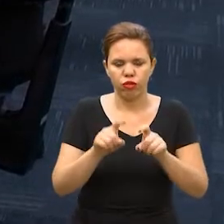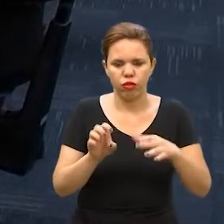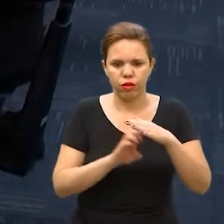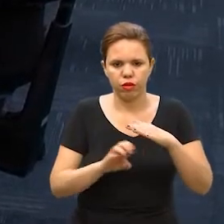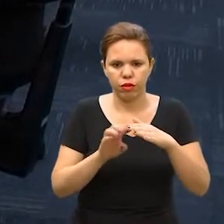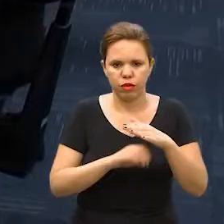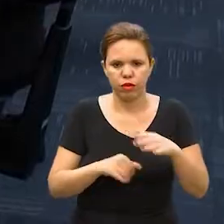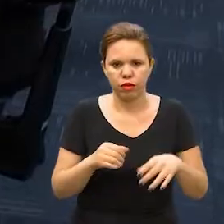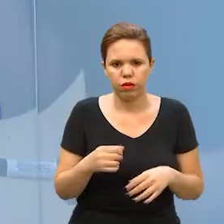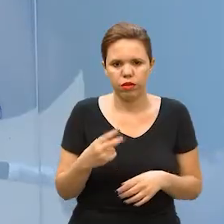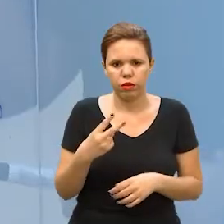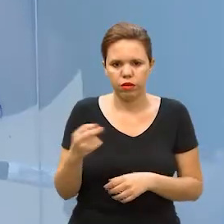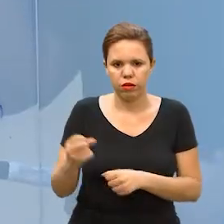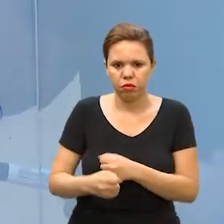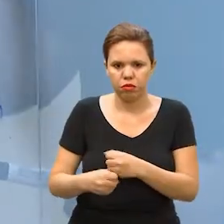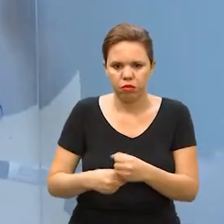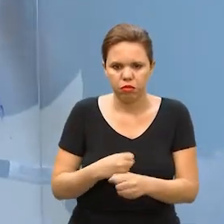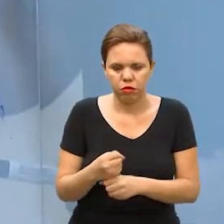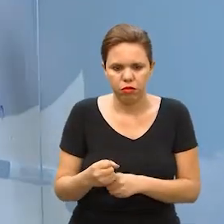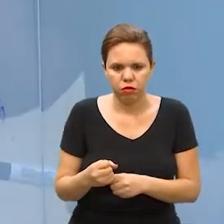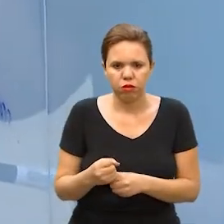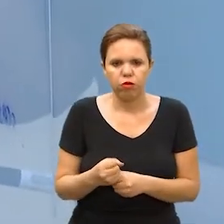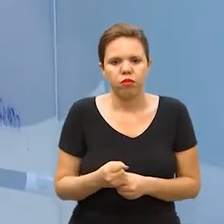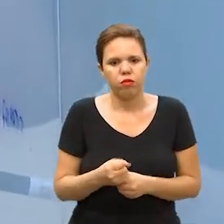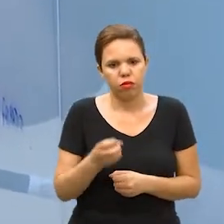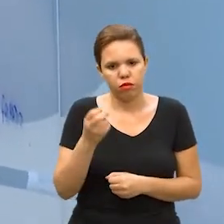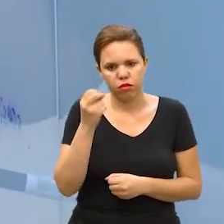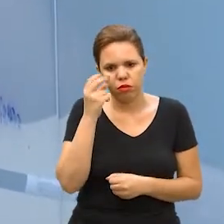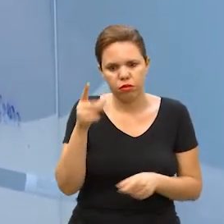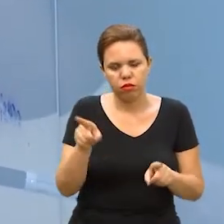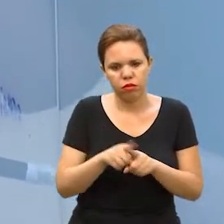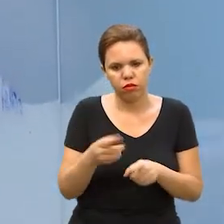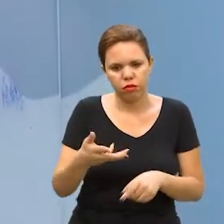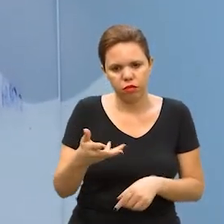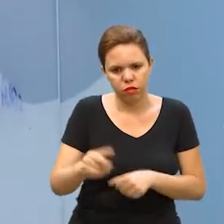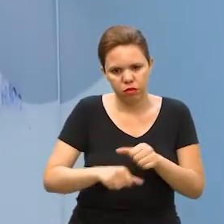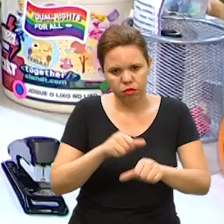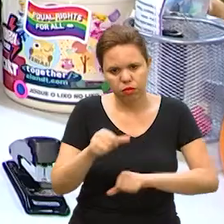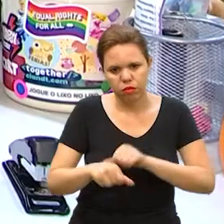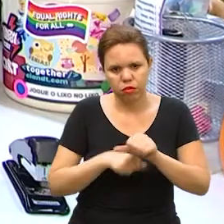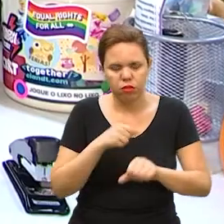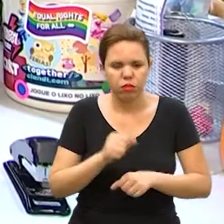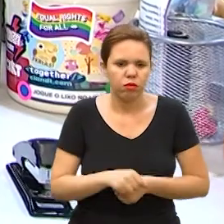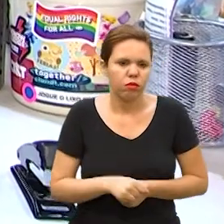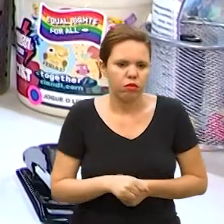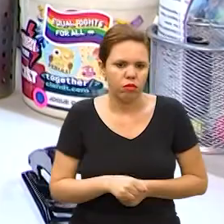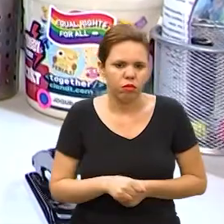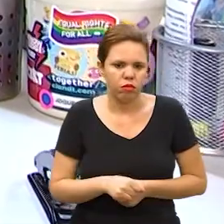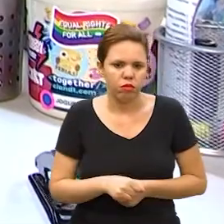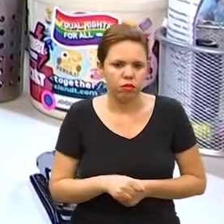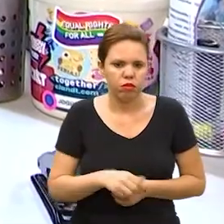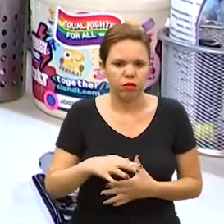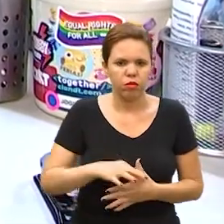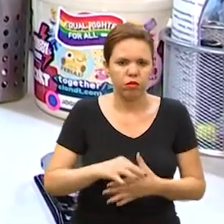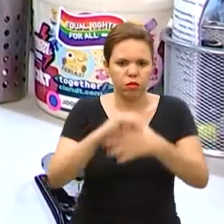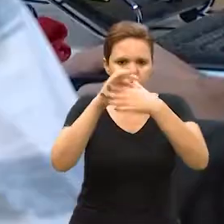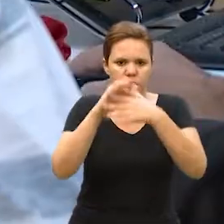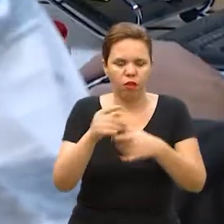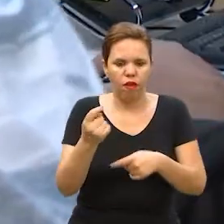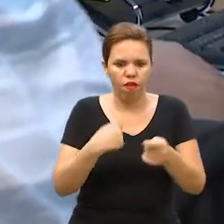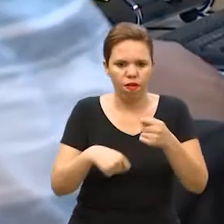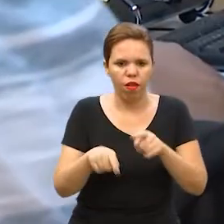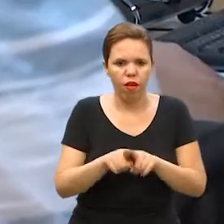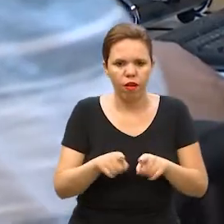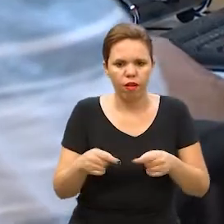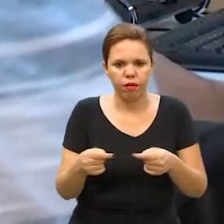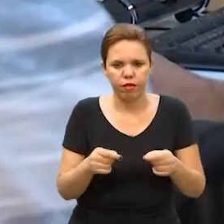dessas mais de 2 décadas acumula expertise para acelerar a transformação de grandes líderes de mercado,